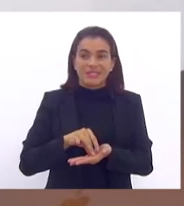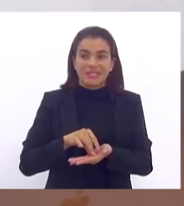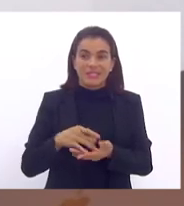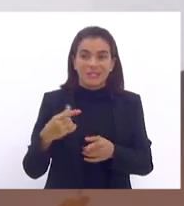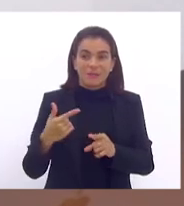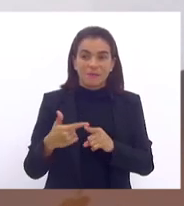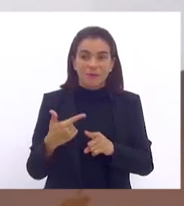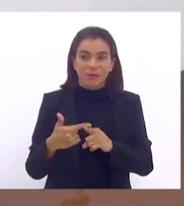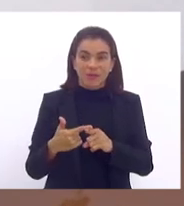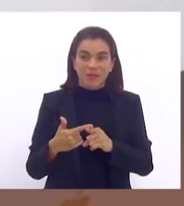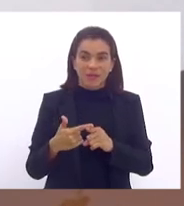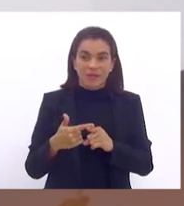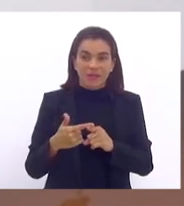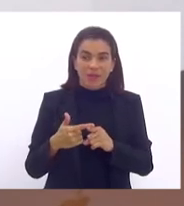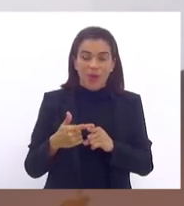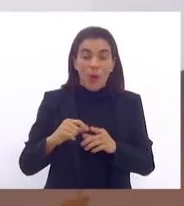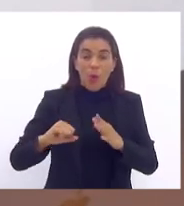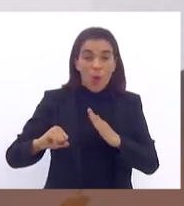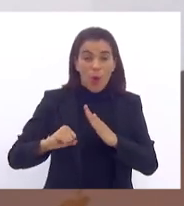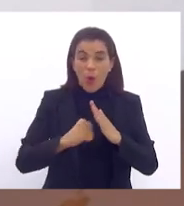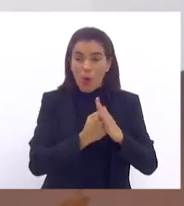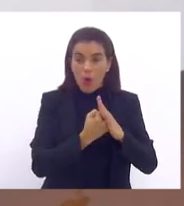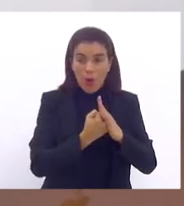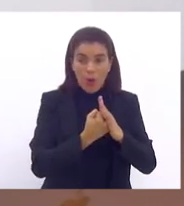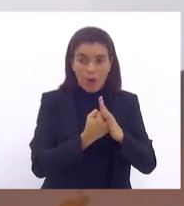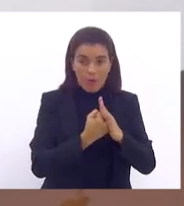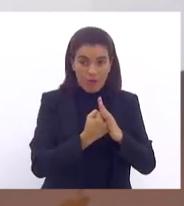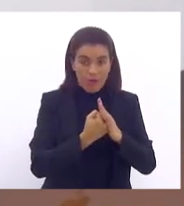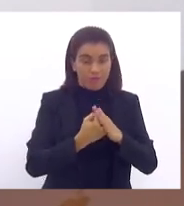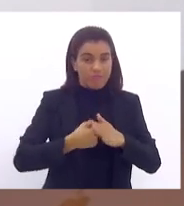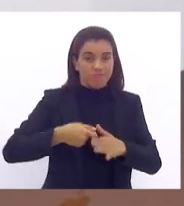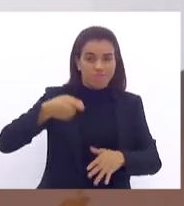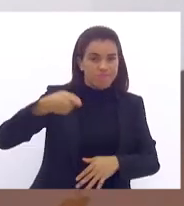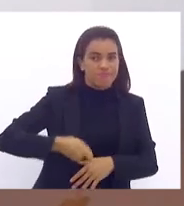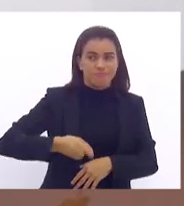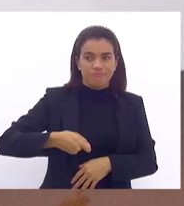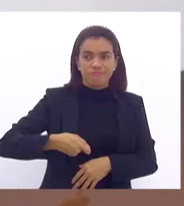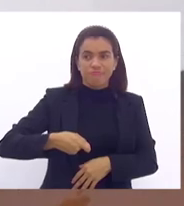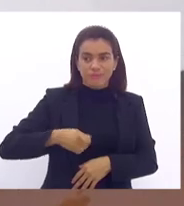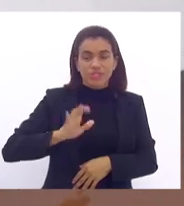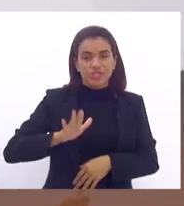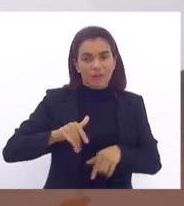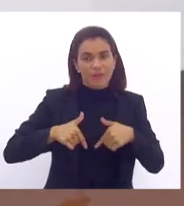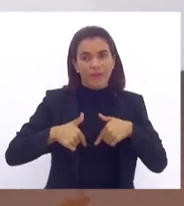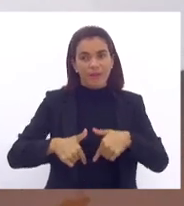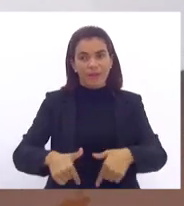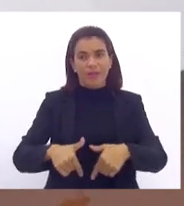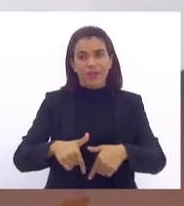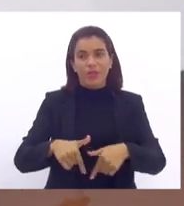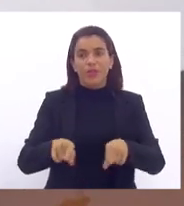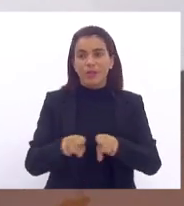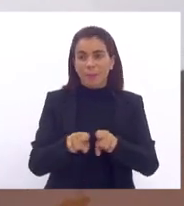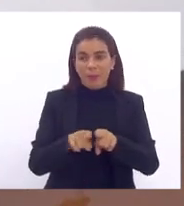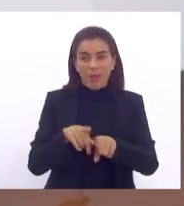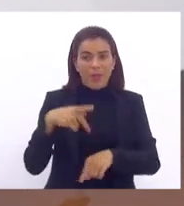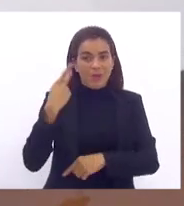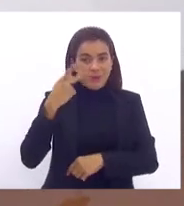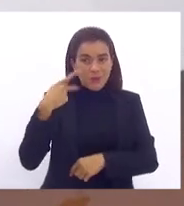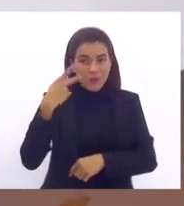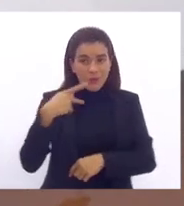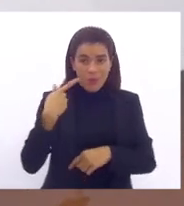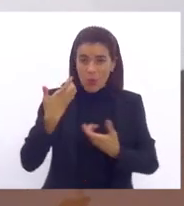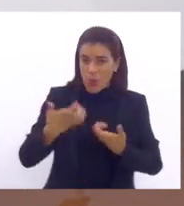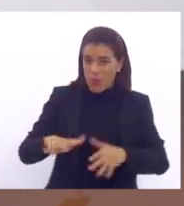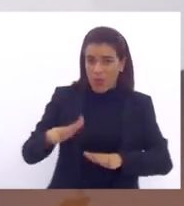não só o bloqueio se impôs como medida fática né e e vem sendo aplicada como os próprios parlamentares não